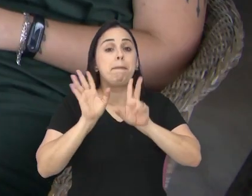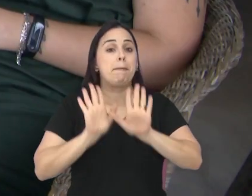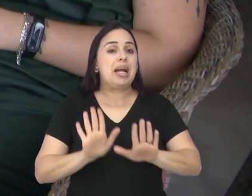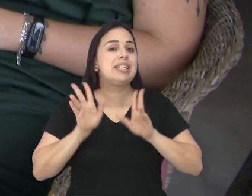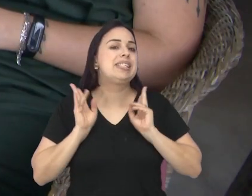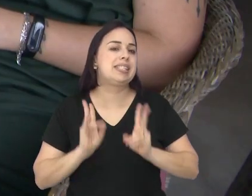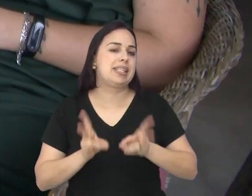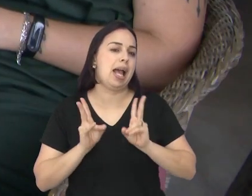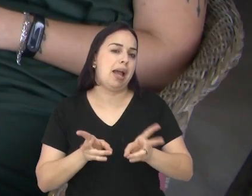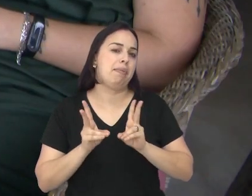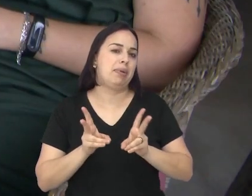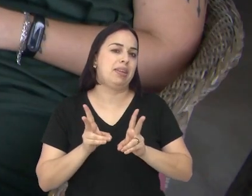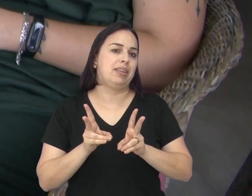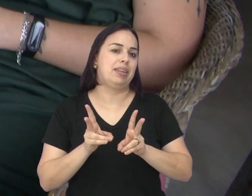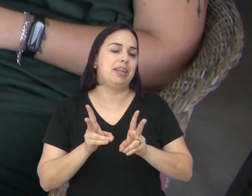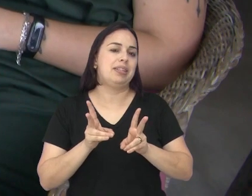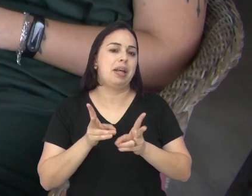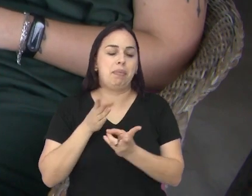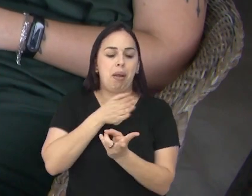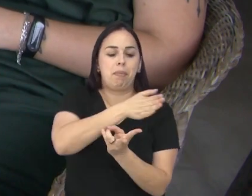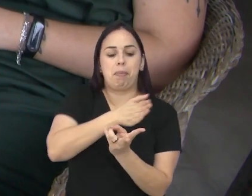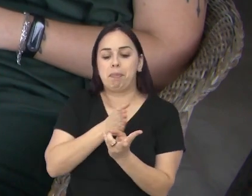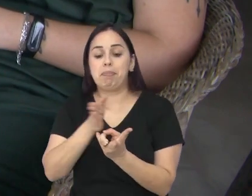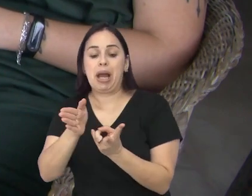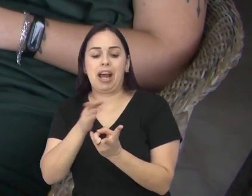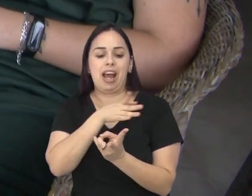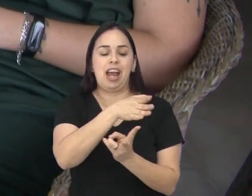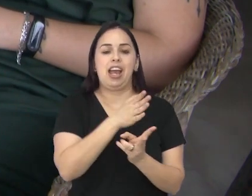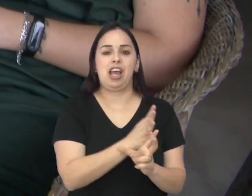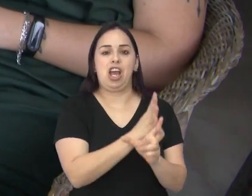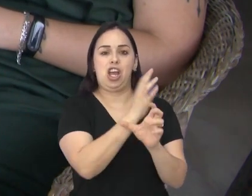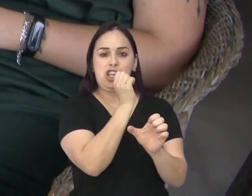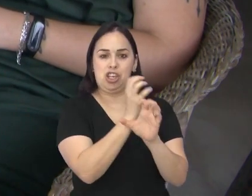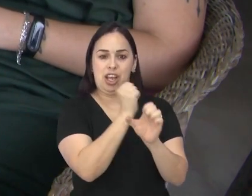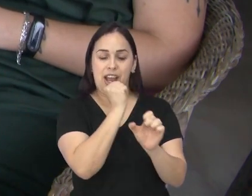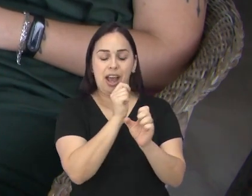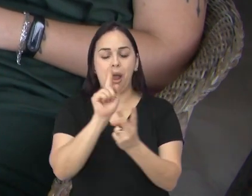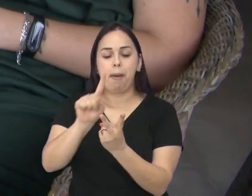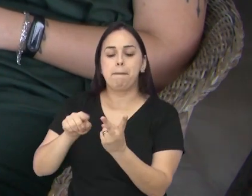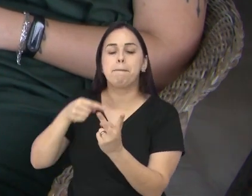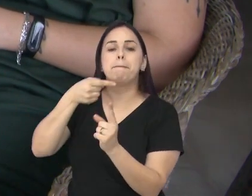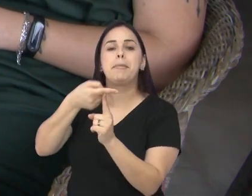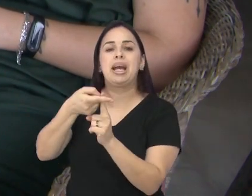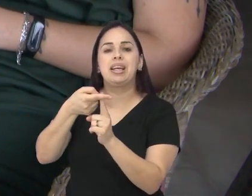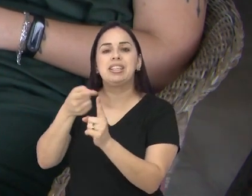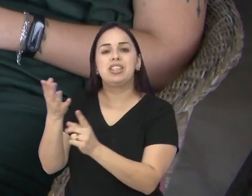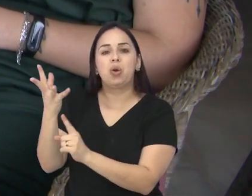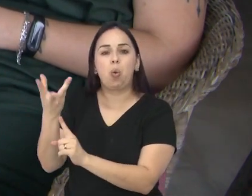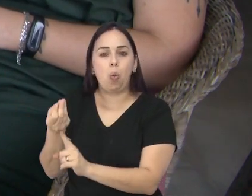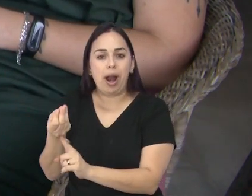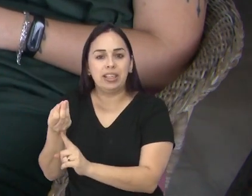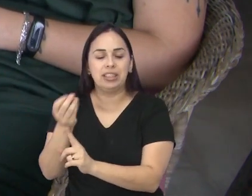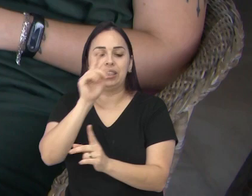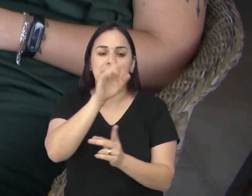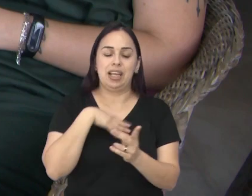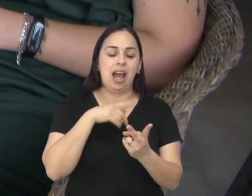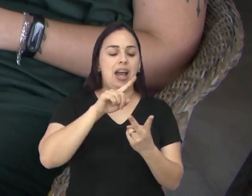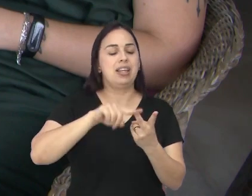sempre com uma carreira dupla, sempre, né? Eu sempre estava envolvido de uma forma ou de outra com arte, com